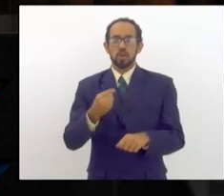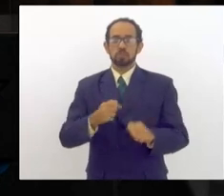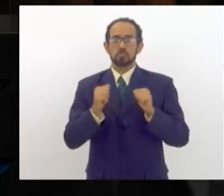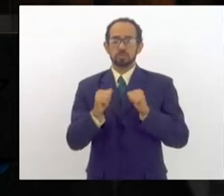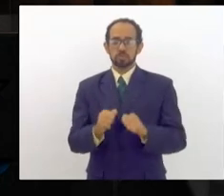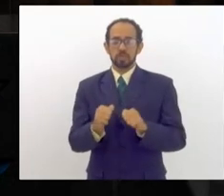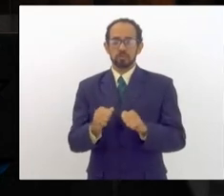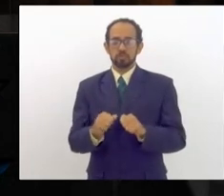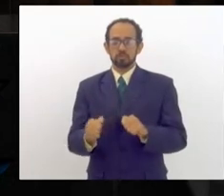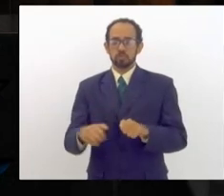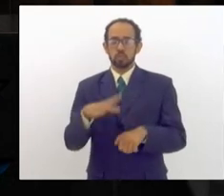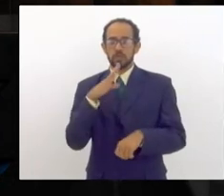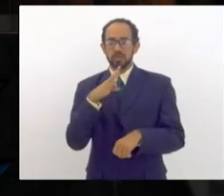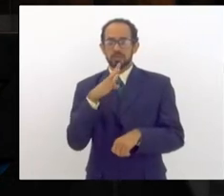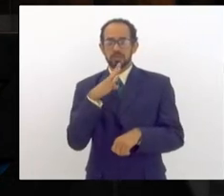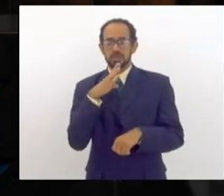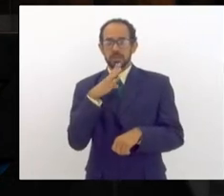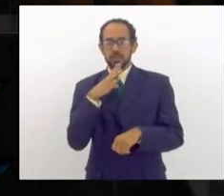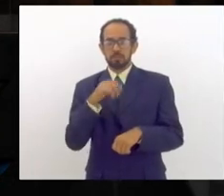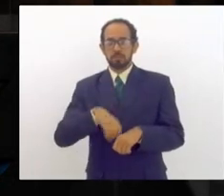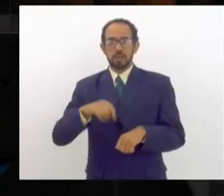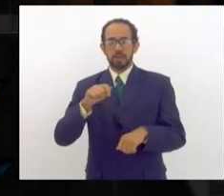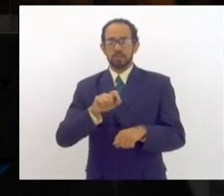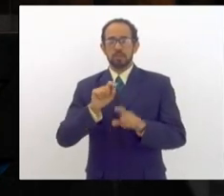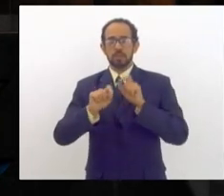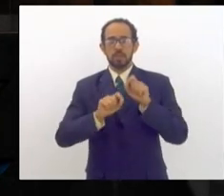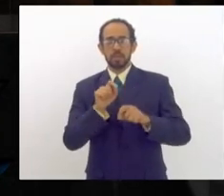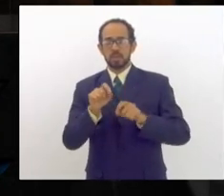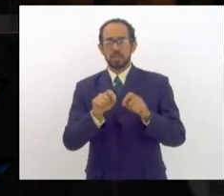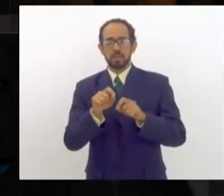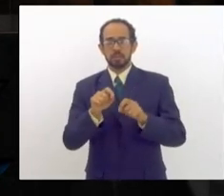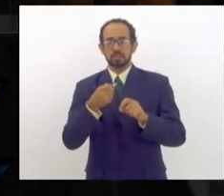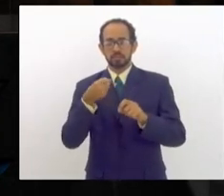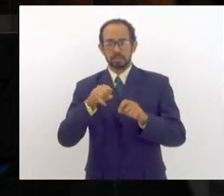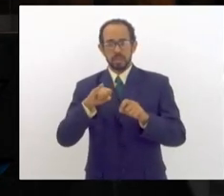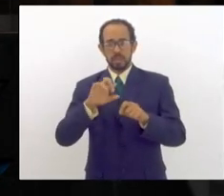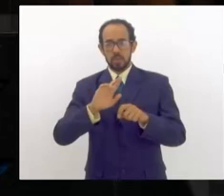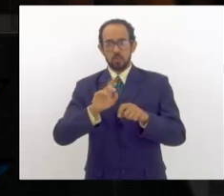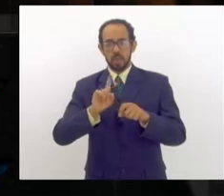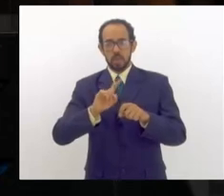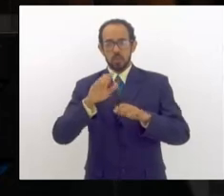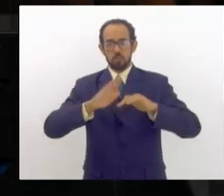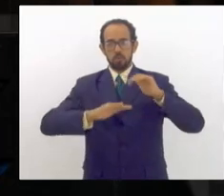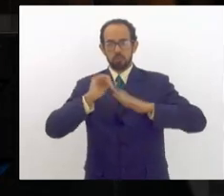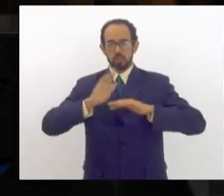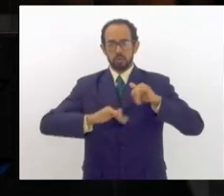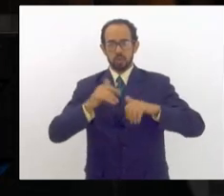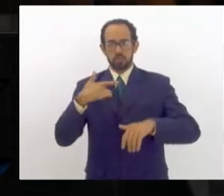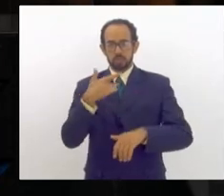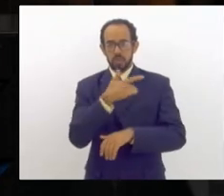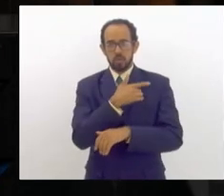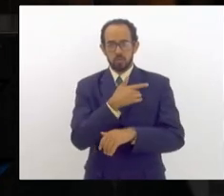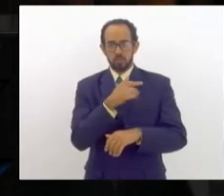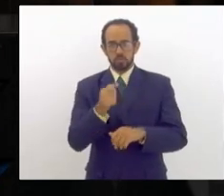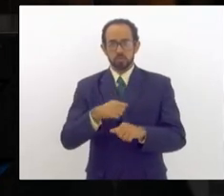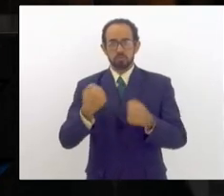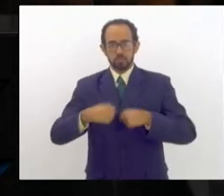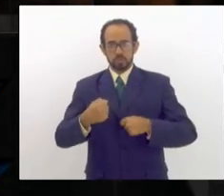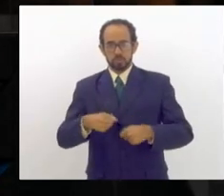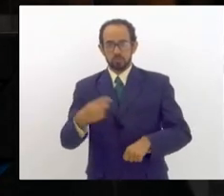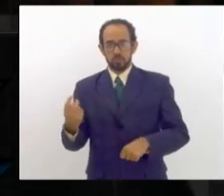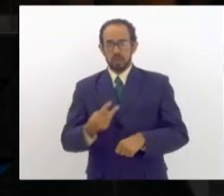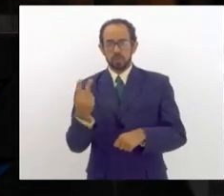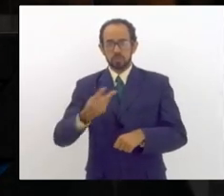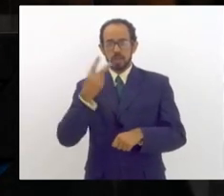saber dos seus direitos vai saber também que se não é o profissional de saúde não vai acontecer nada então temos que valorizar os